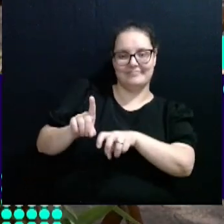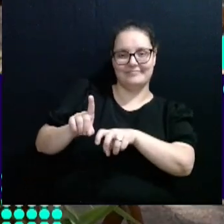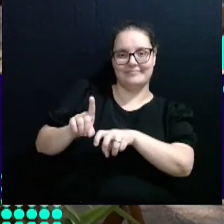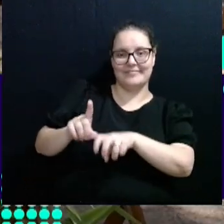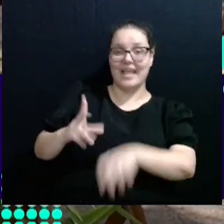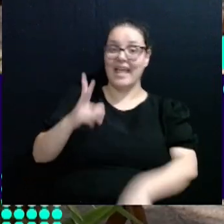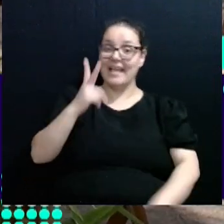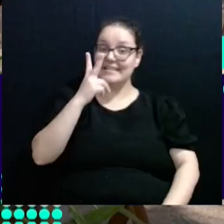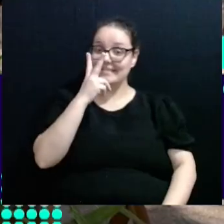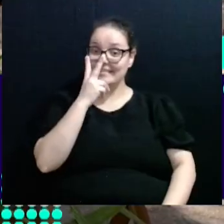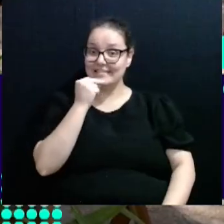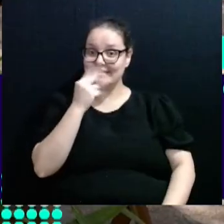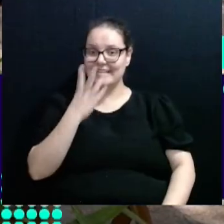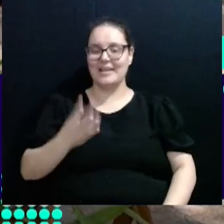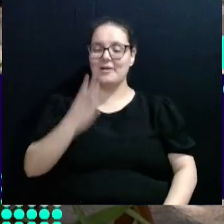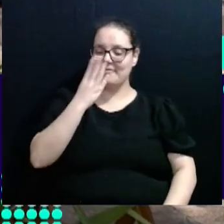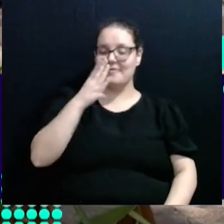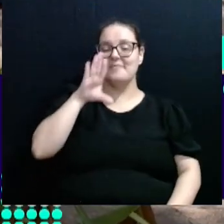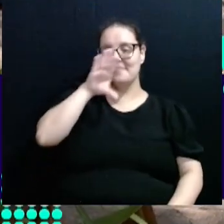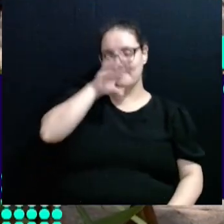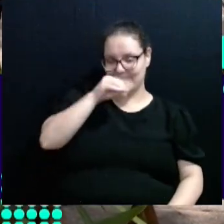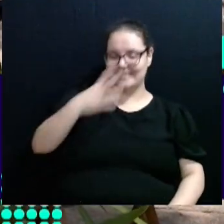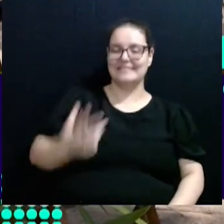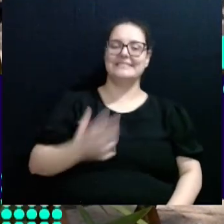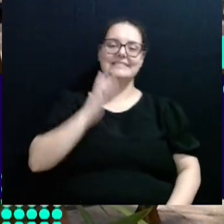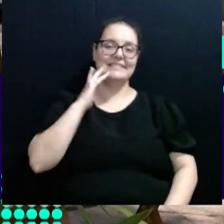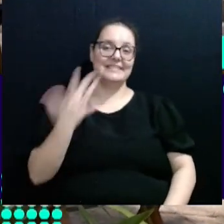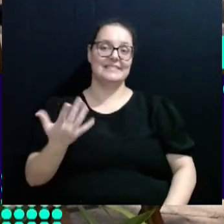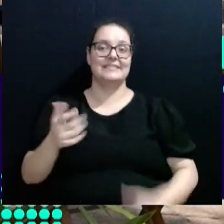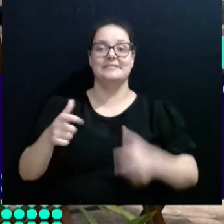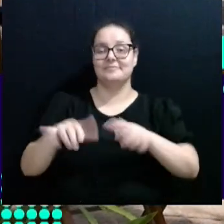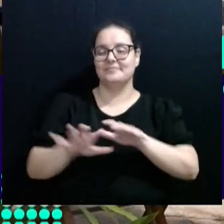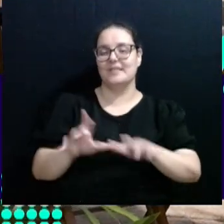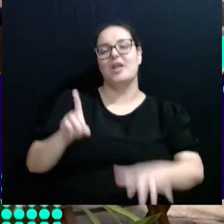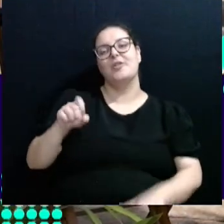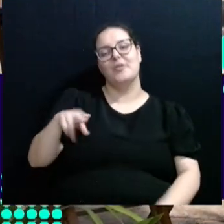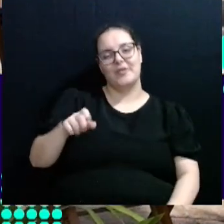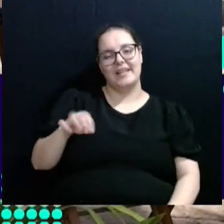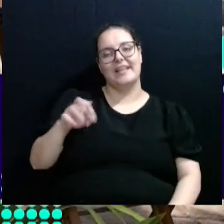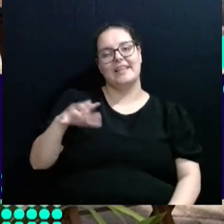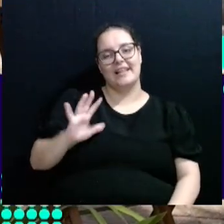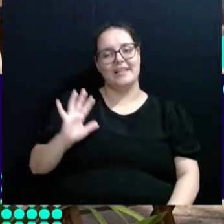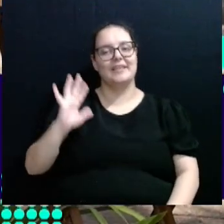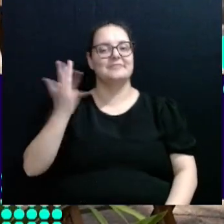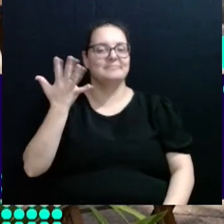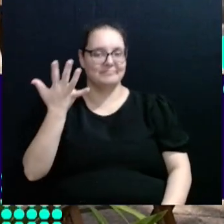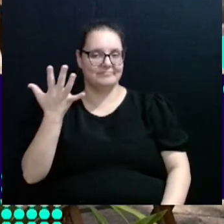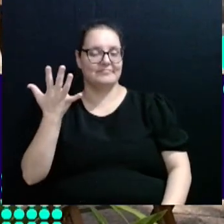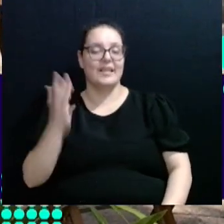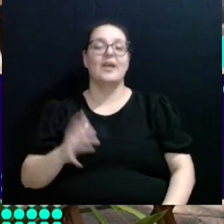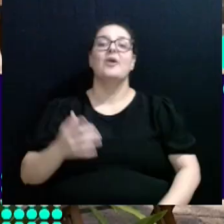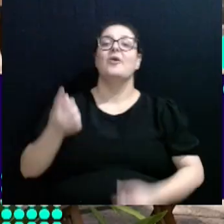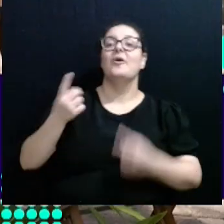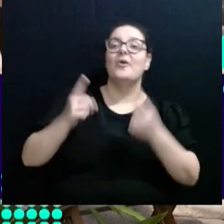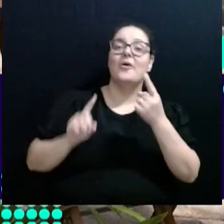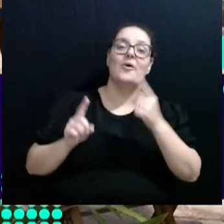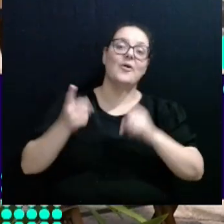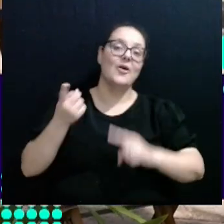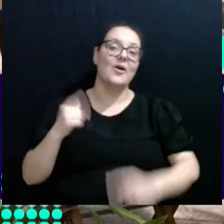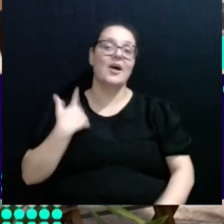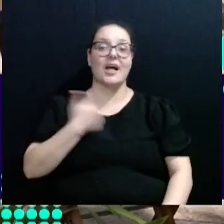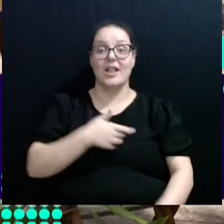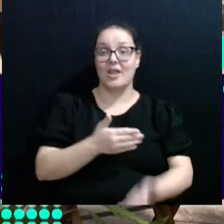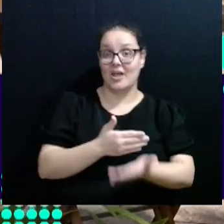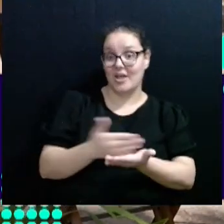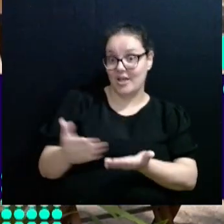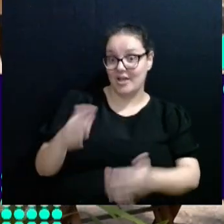tem um bloco de carnaval. Então se Donatella aparece, significa que carnaval já começa na nossa cidade, nesse fim de